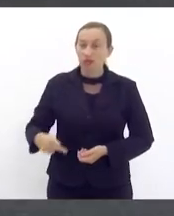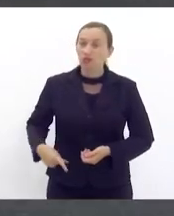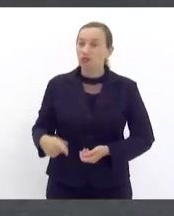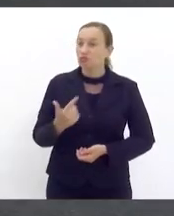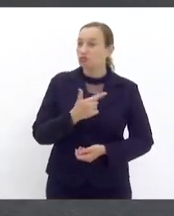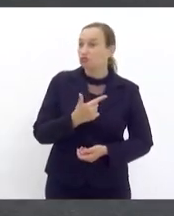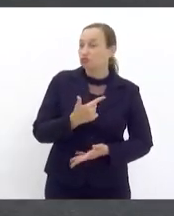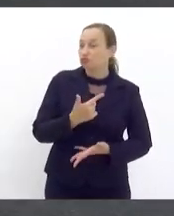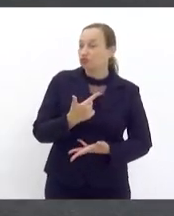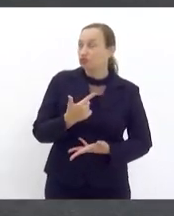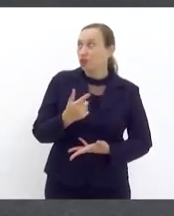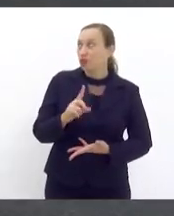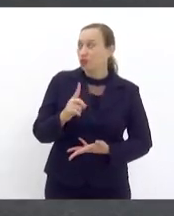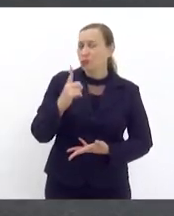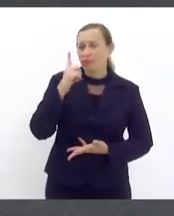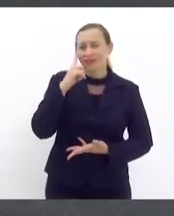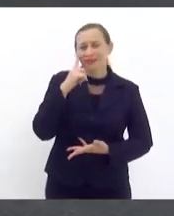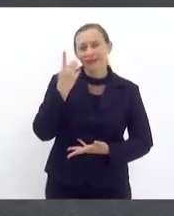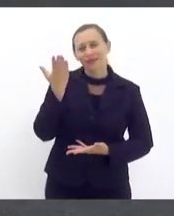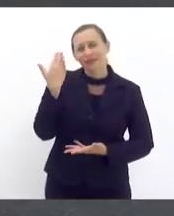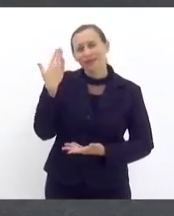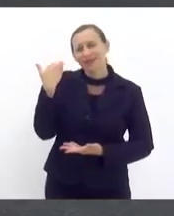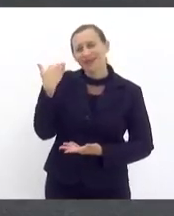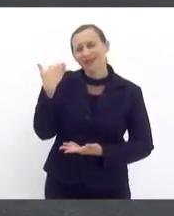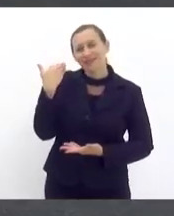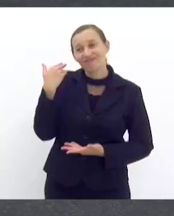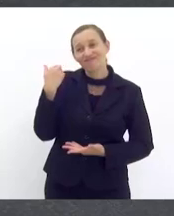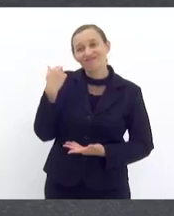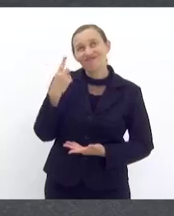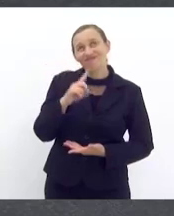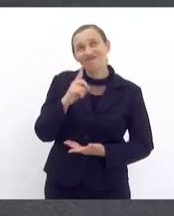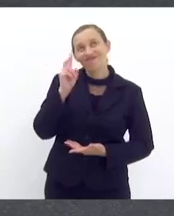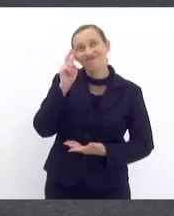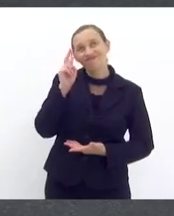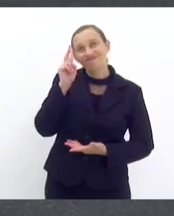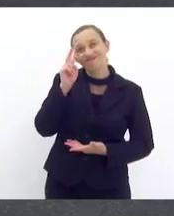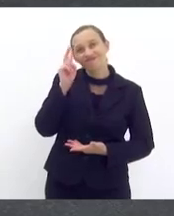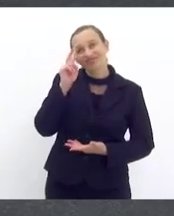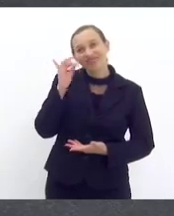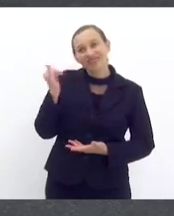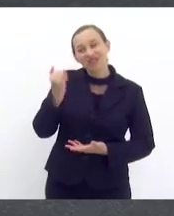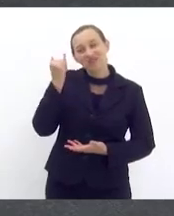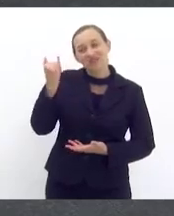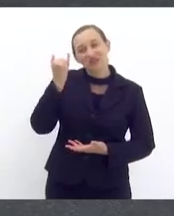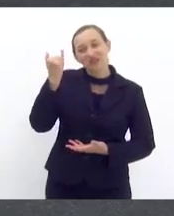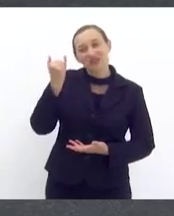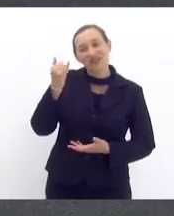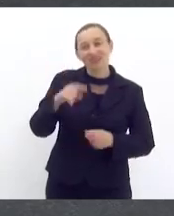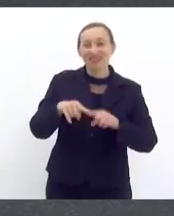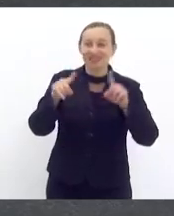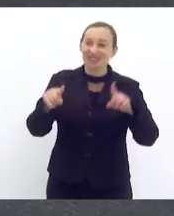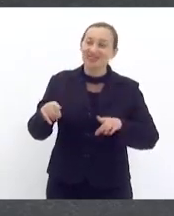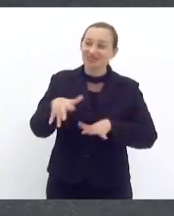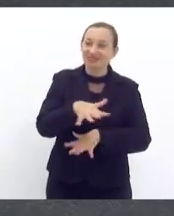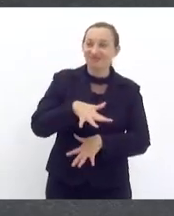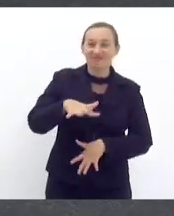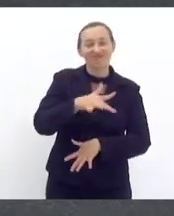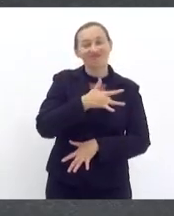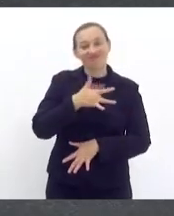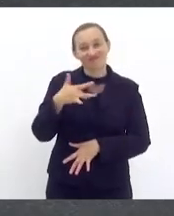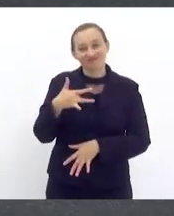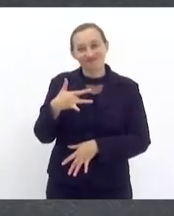há como não pensar no passado sem nos lembrarmos da importância dos servidores da Águia da Saúde